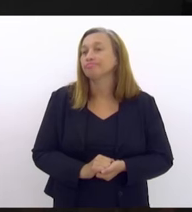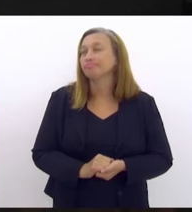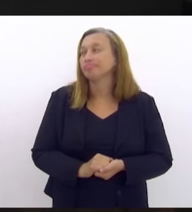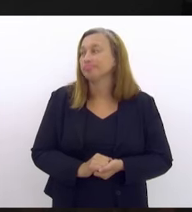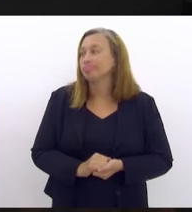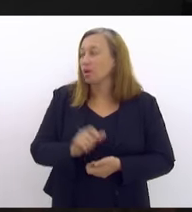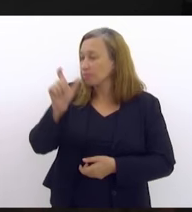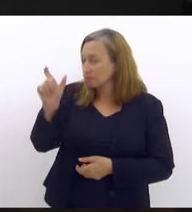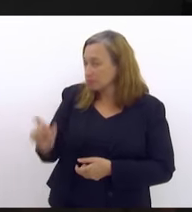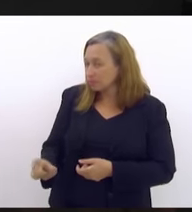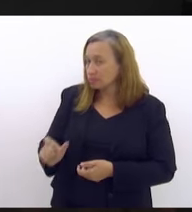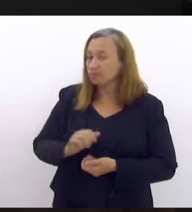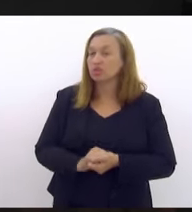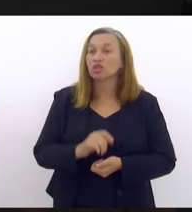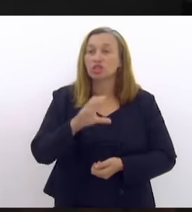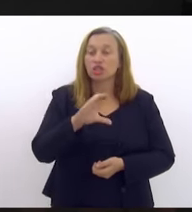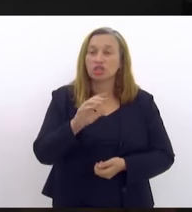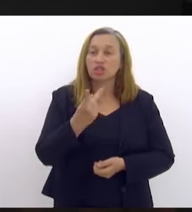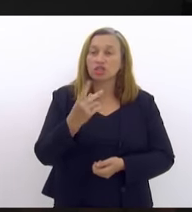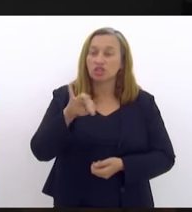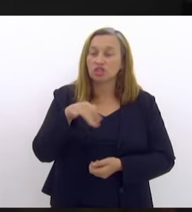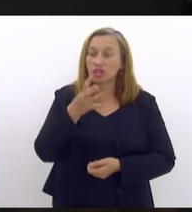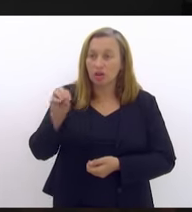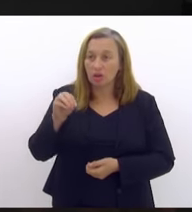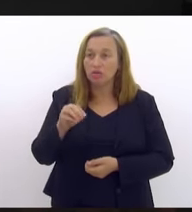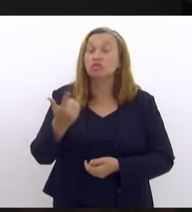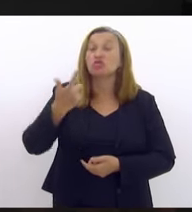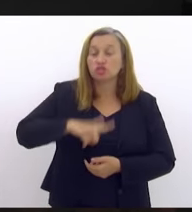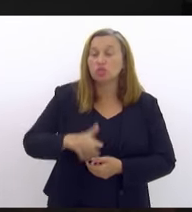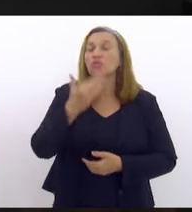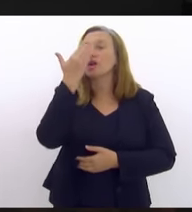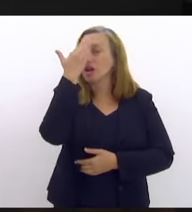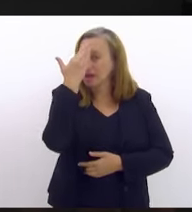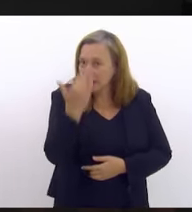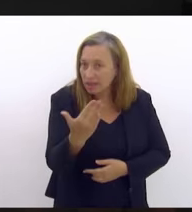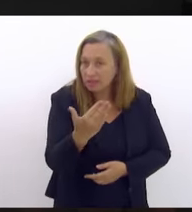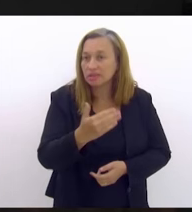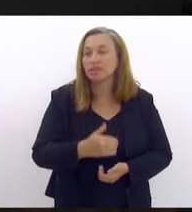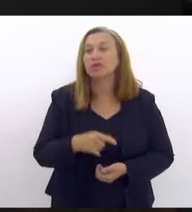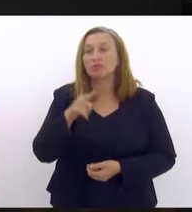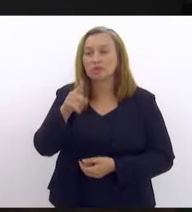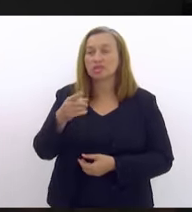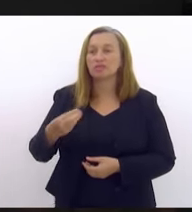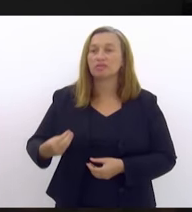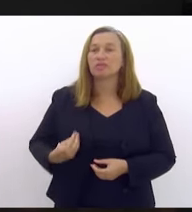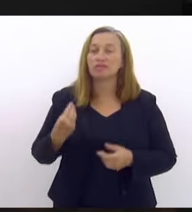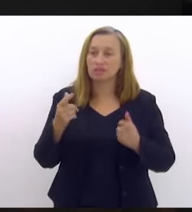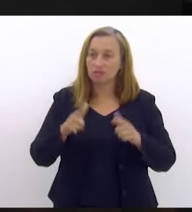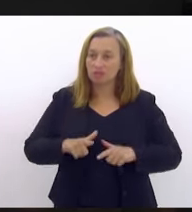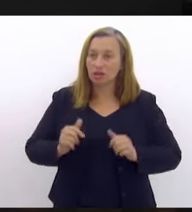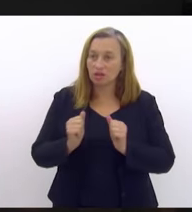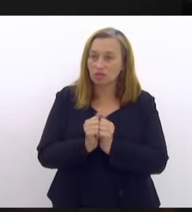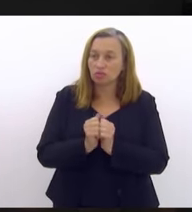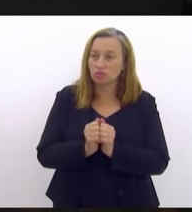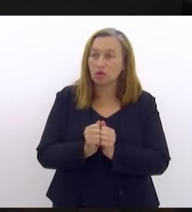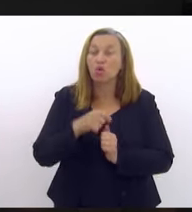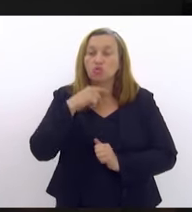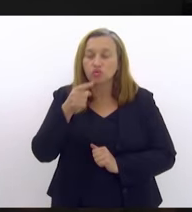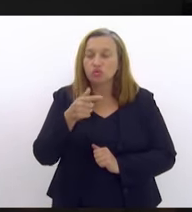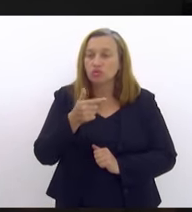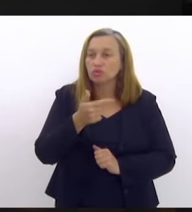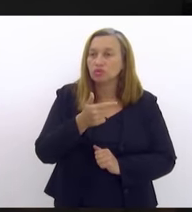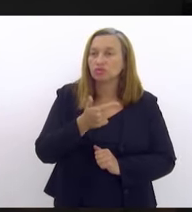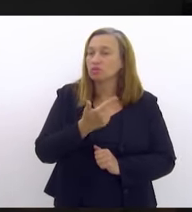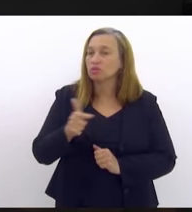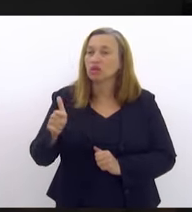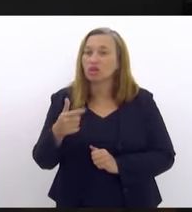sua pessoa. Chicão, mais uma vez, quero te agradecer por você estar aqui conosco. Obrigado. Eu não tenho dúvida que a sua presença